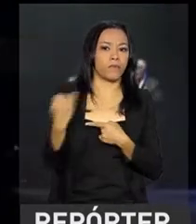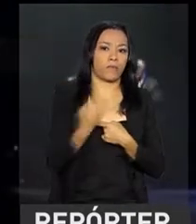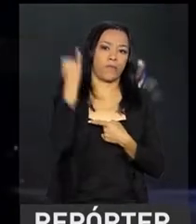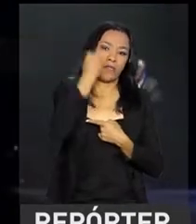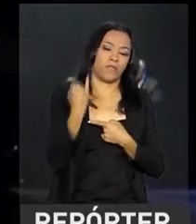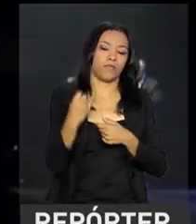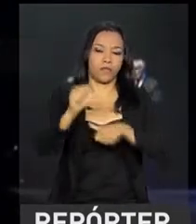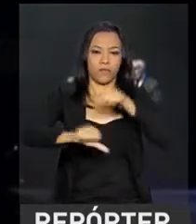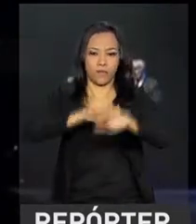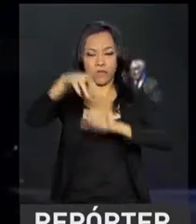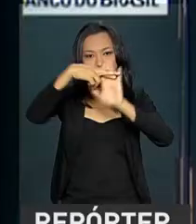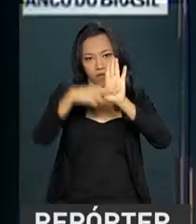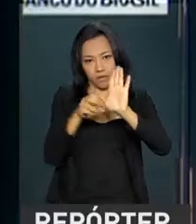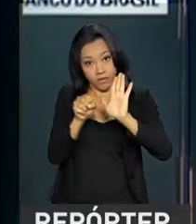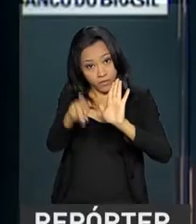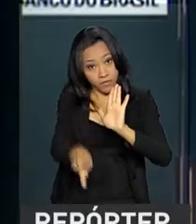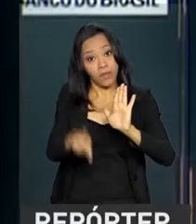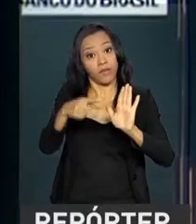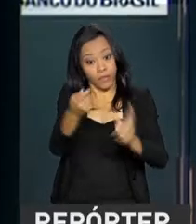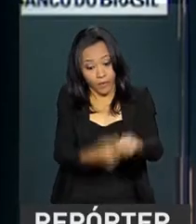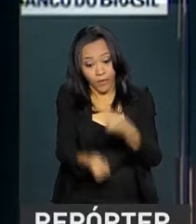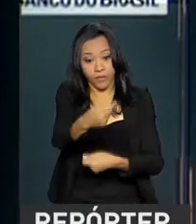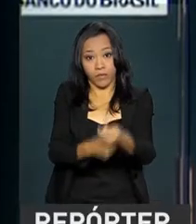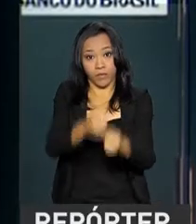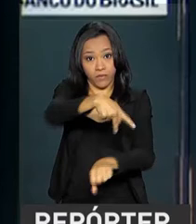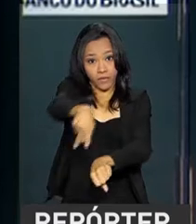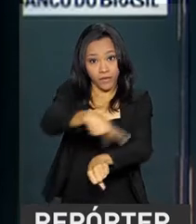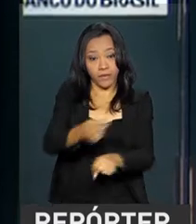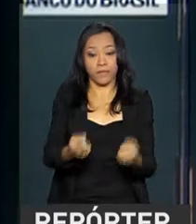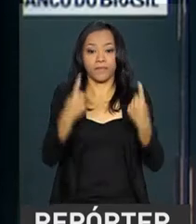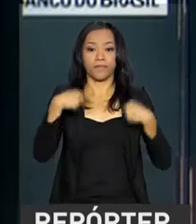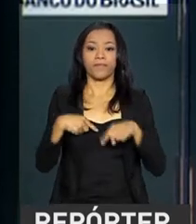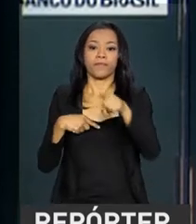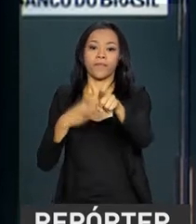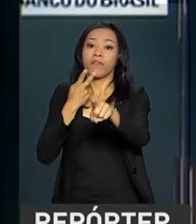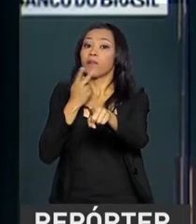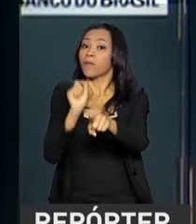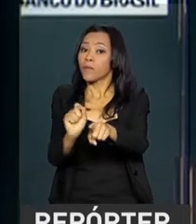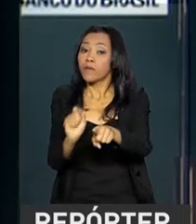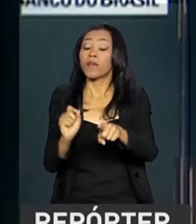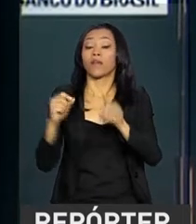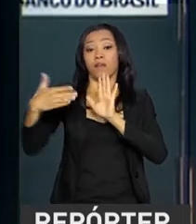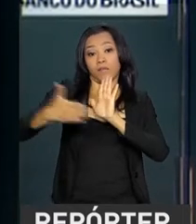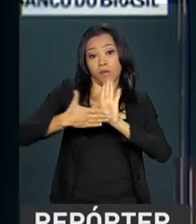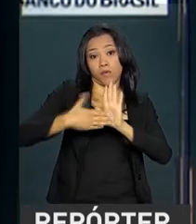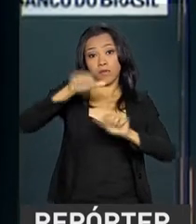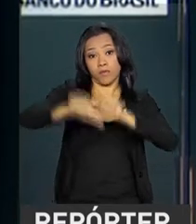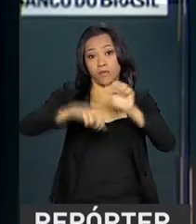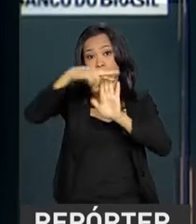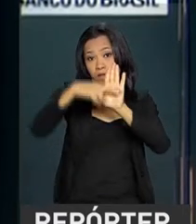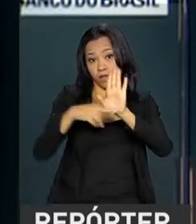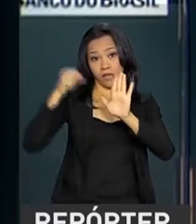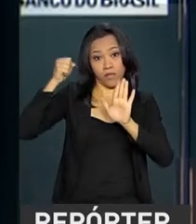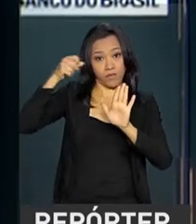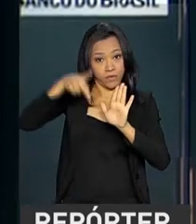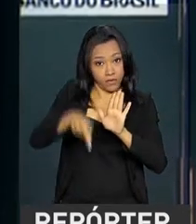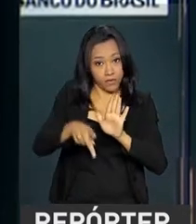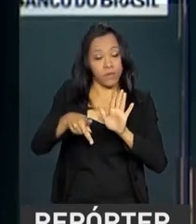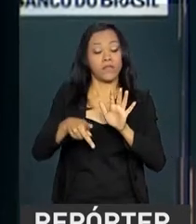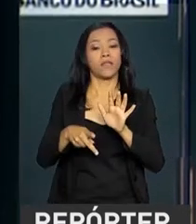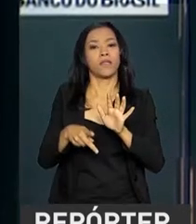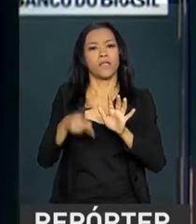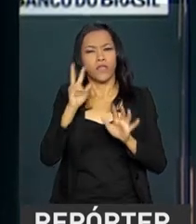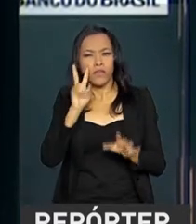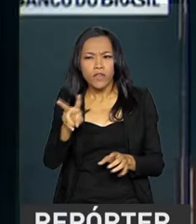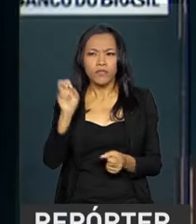Previdência para a economia do país. A reforma da Previdência, que na verdade visa, e aqui acompanhando a tônica